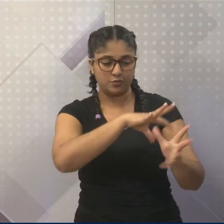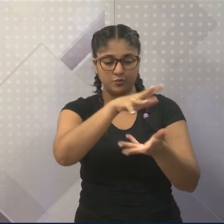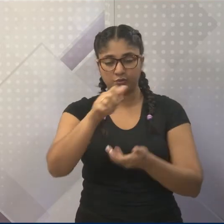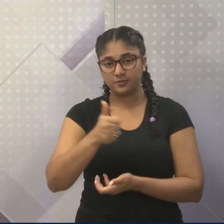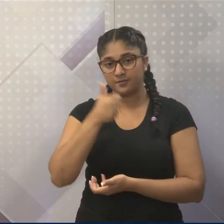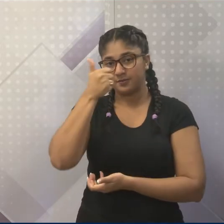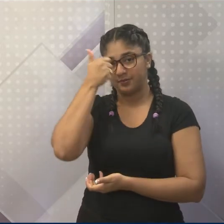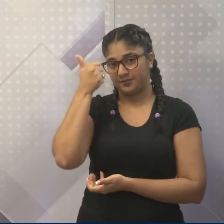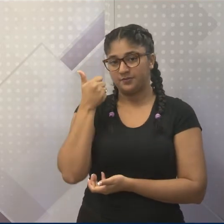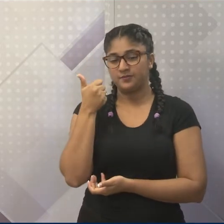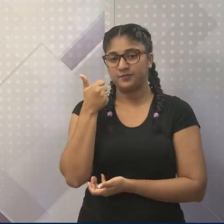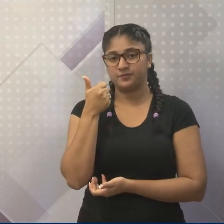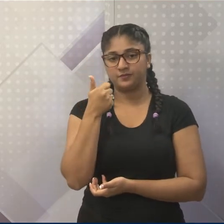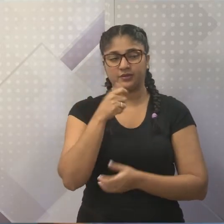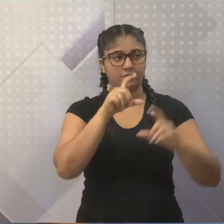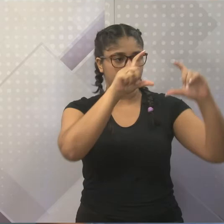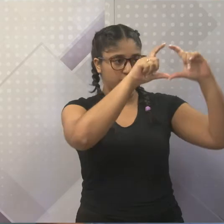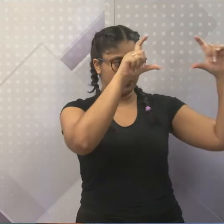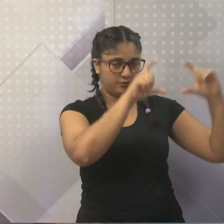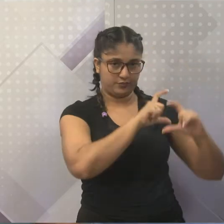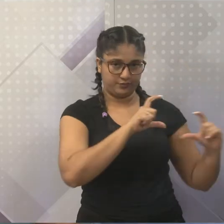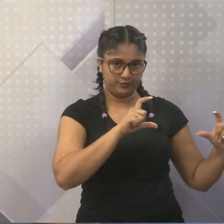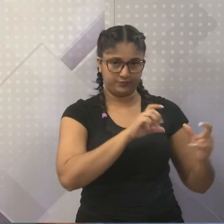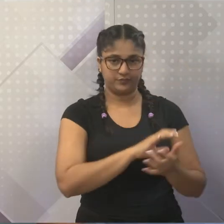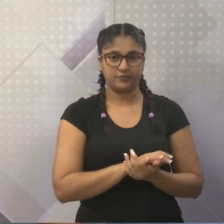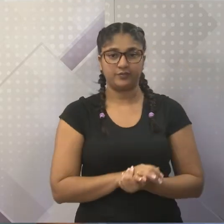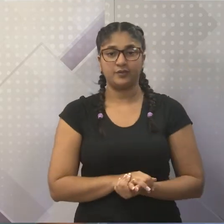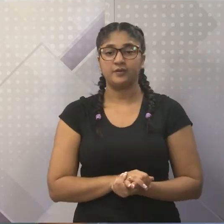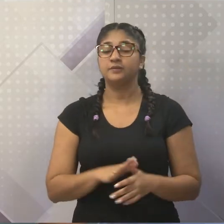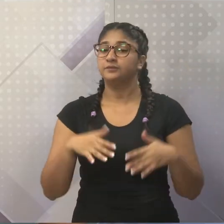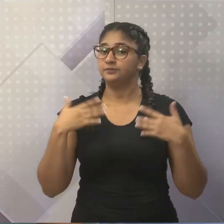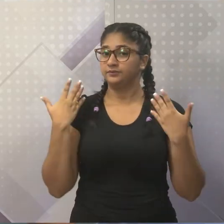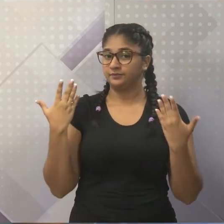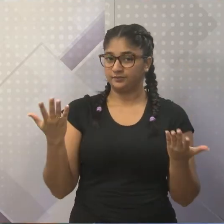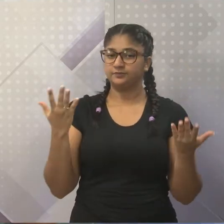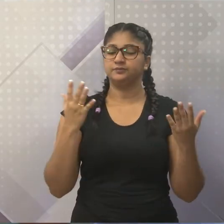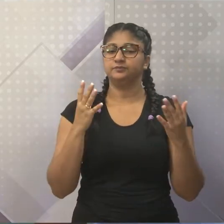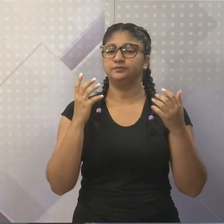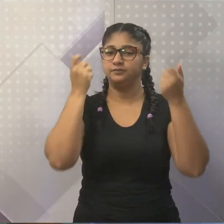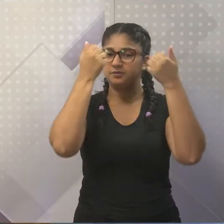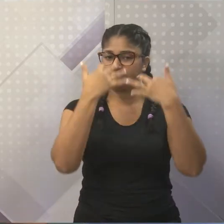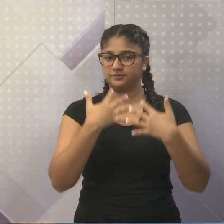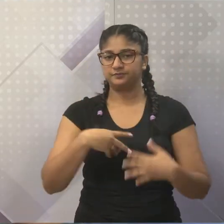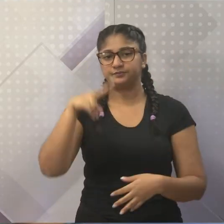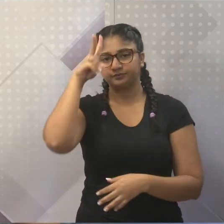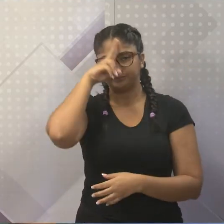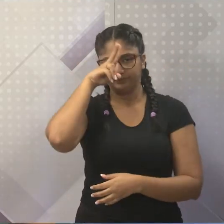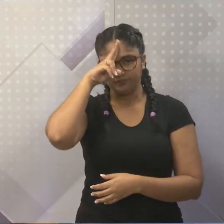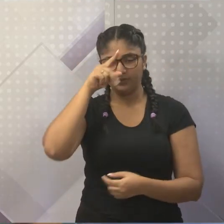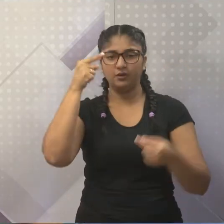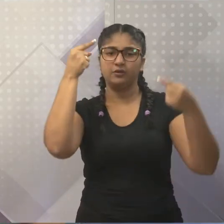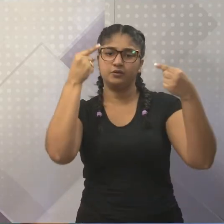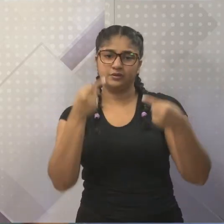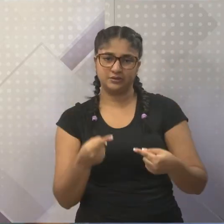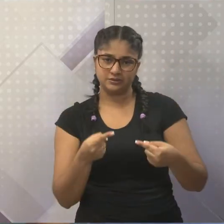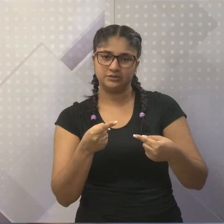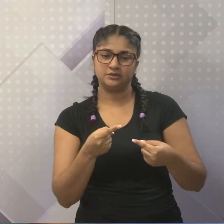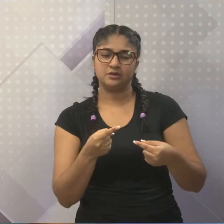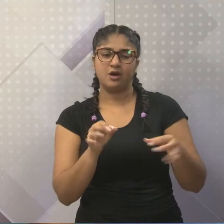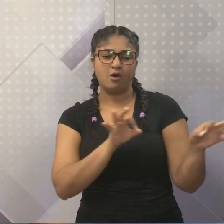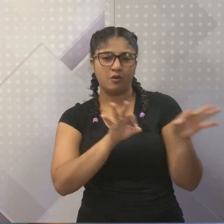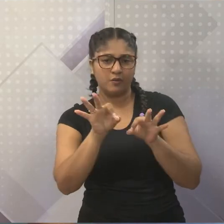clubes, a imagem que tem aquela taja ali. Então, só para trazer um pouco desse histórico. A competição é organizada pela FIFA